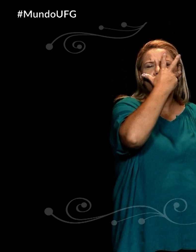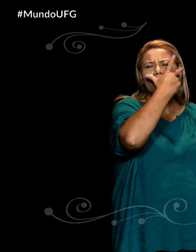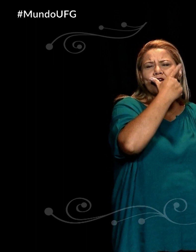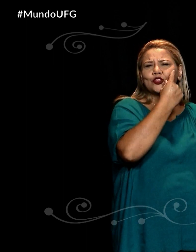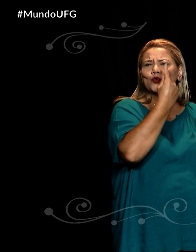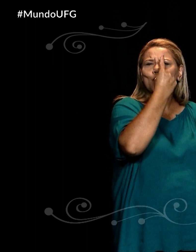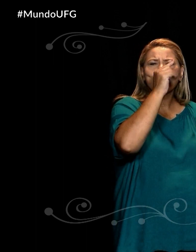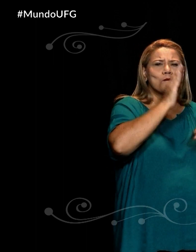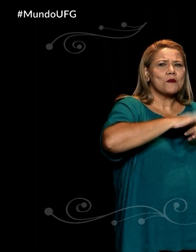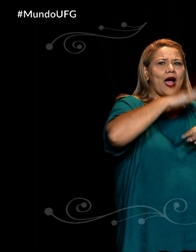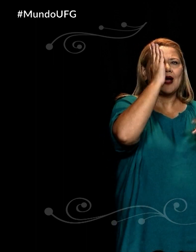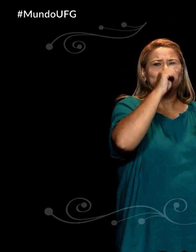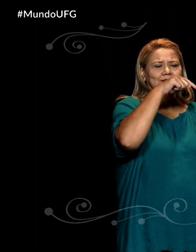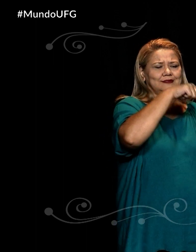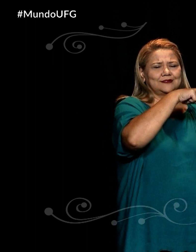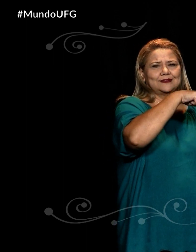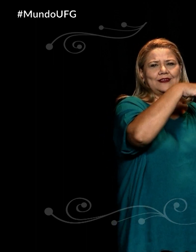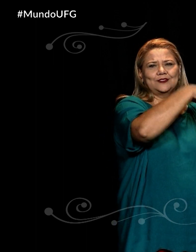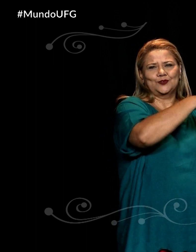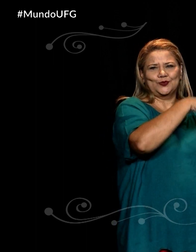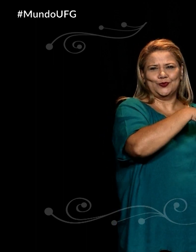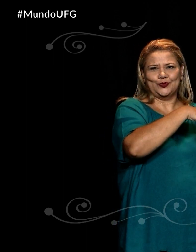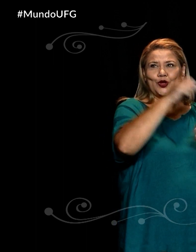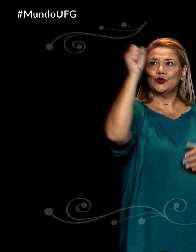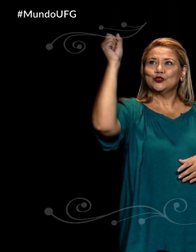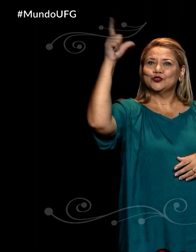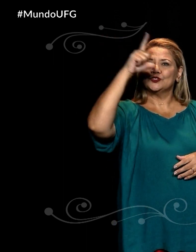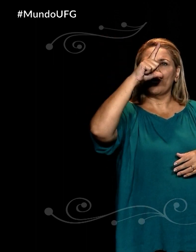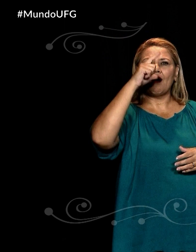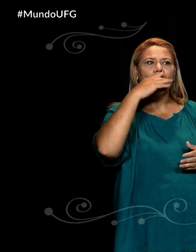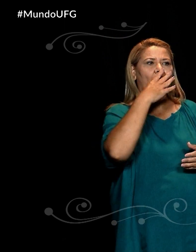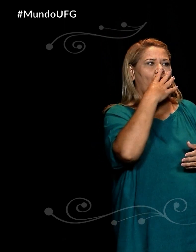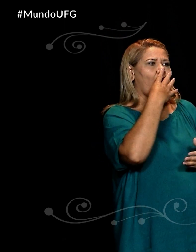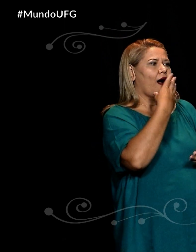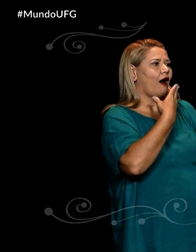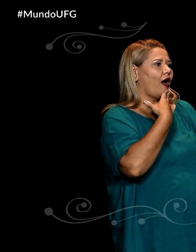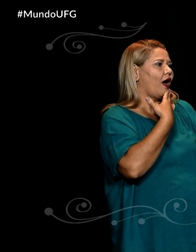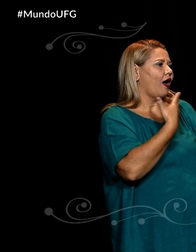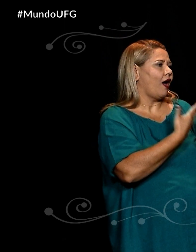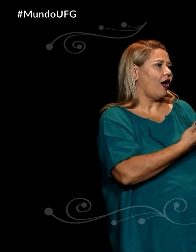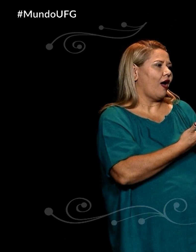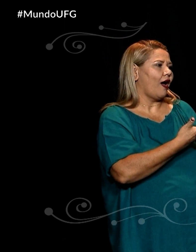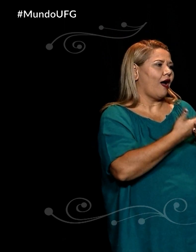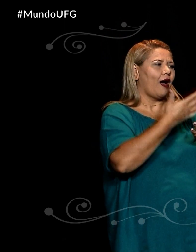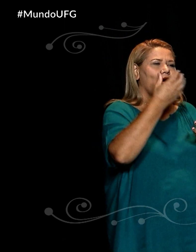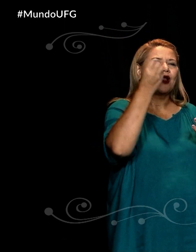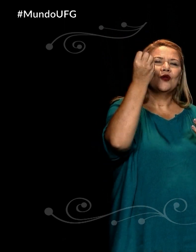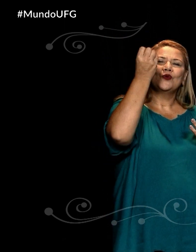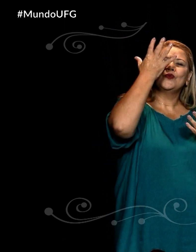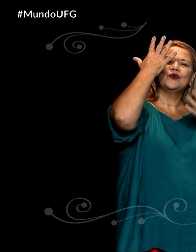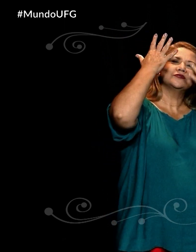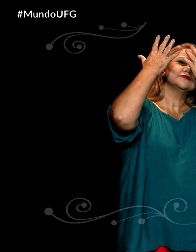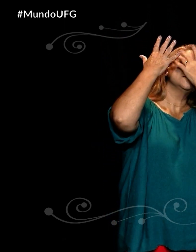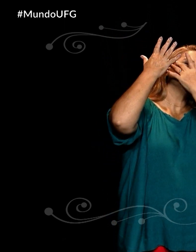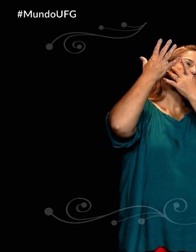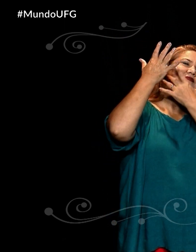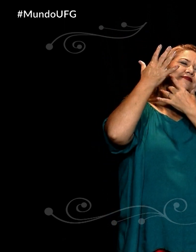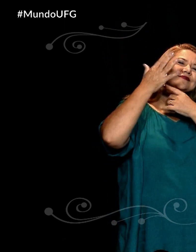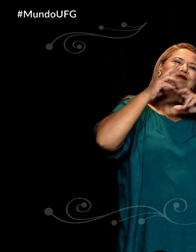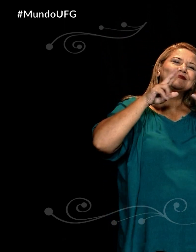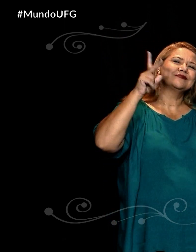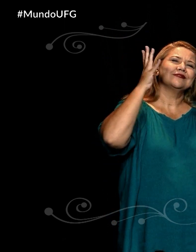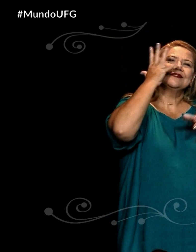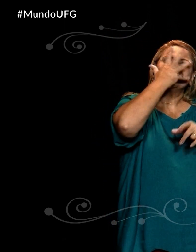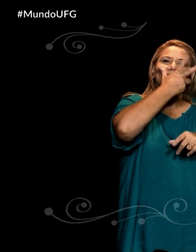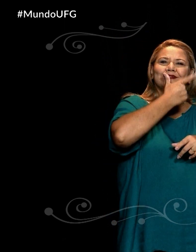lado esquerdo, e do lado direito nós temos o texto. Então, o texto vai correndo,